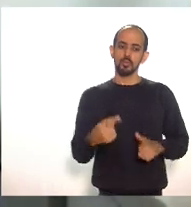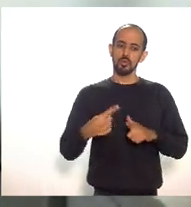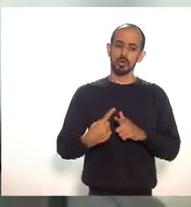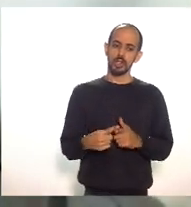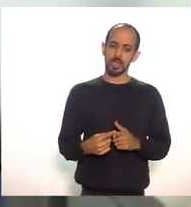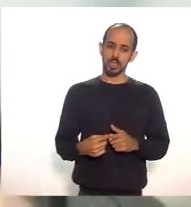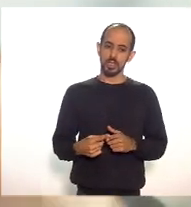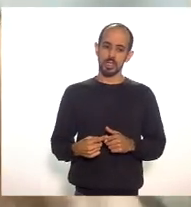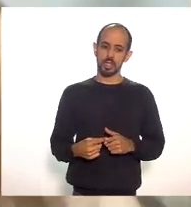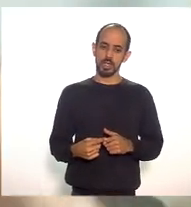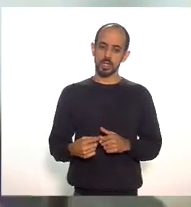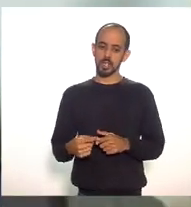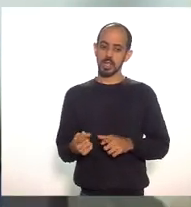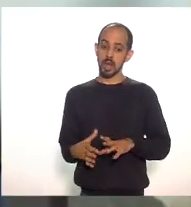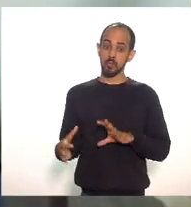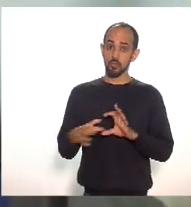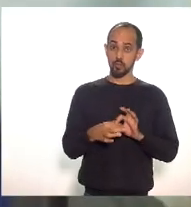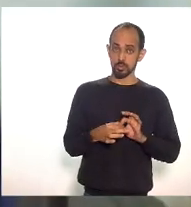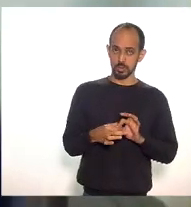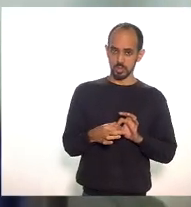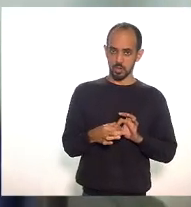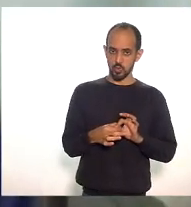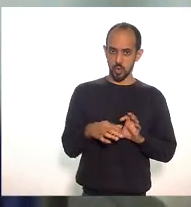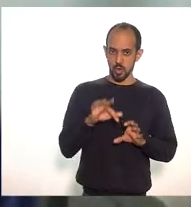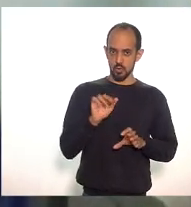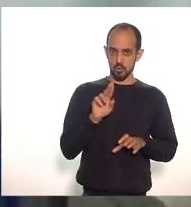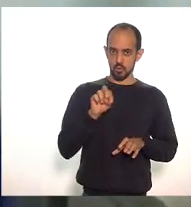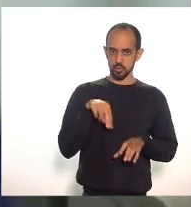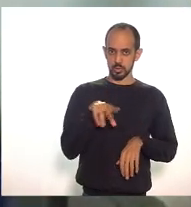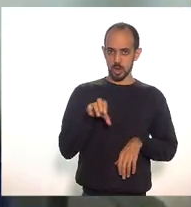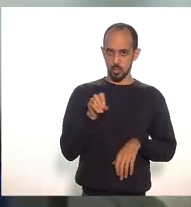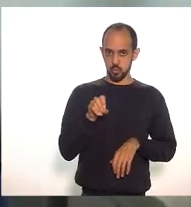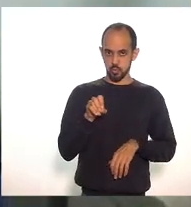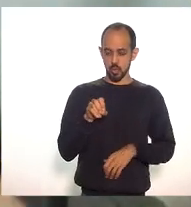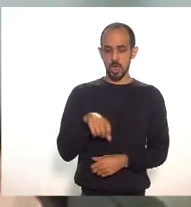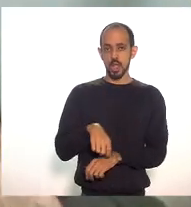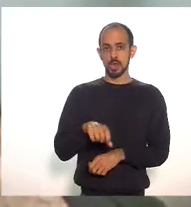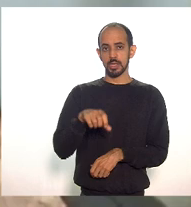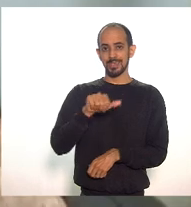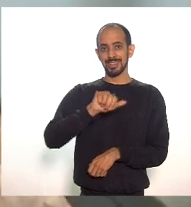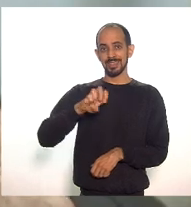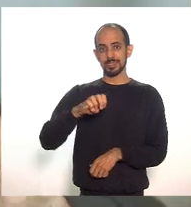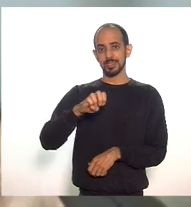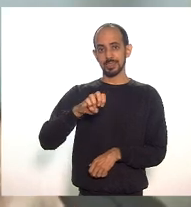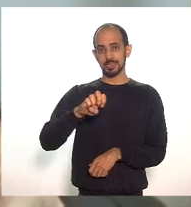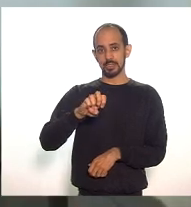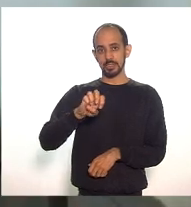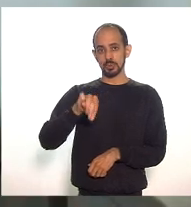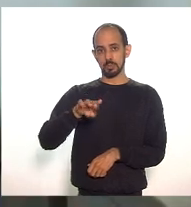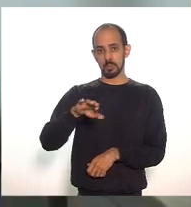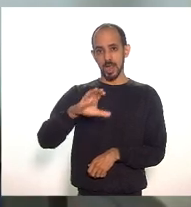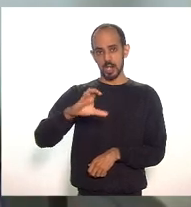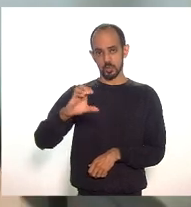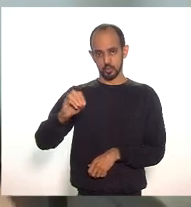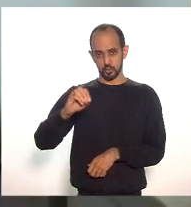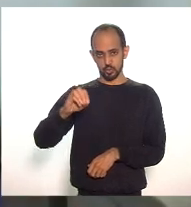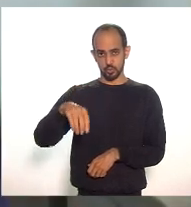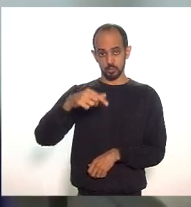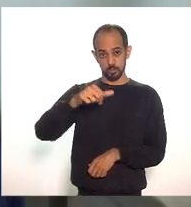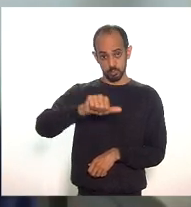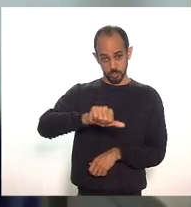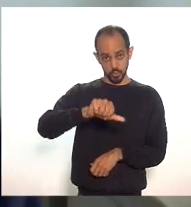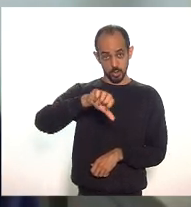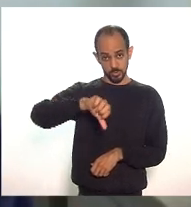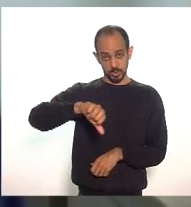função em 15 de março de 1975 quando é que faz o Pedro Brasil ainda não